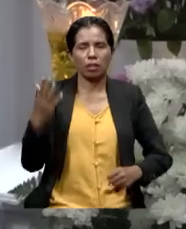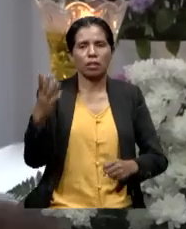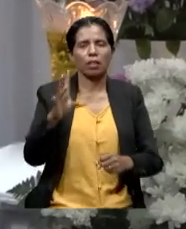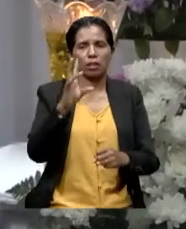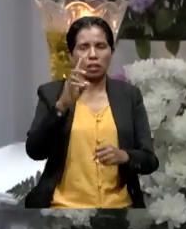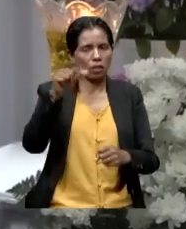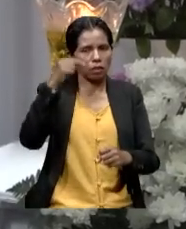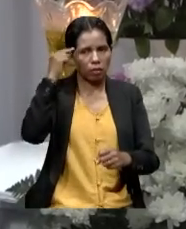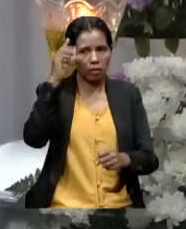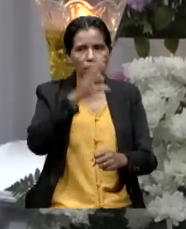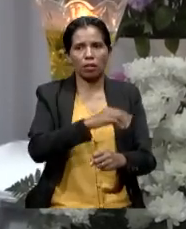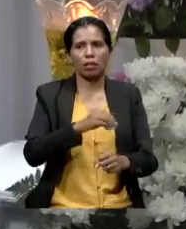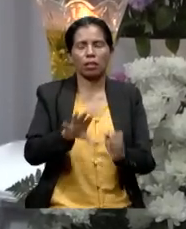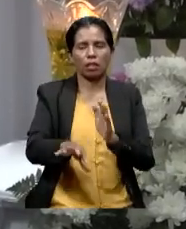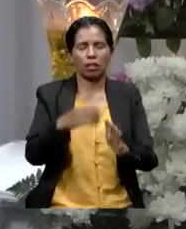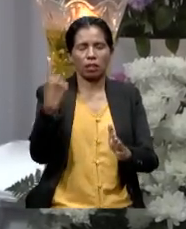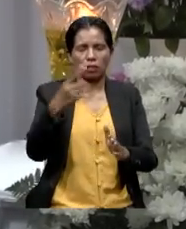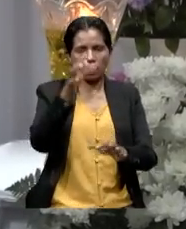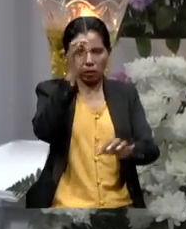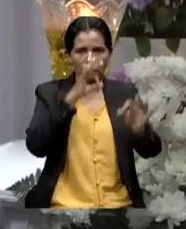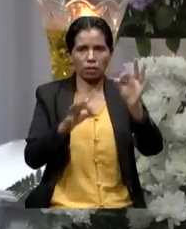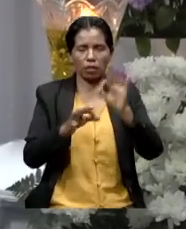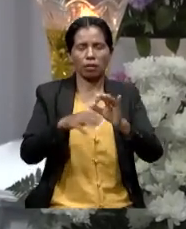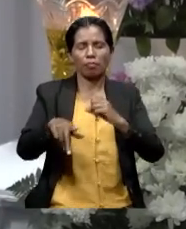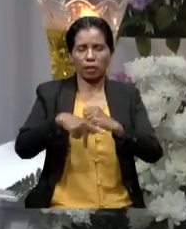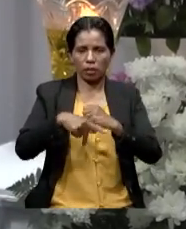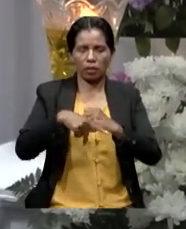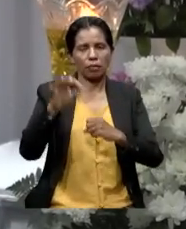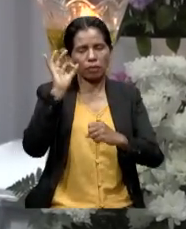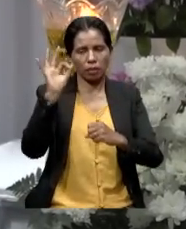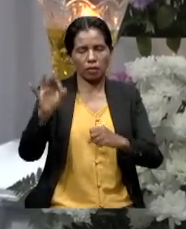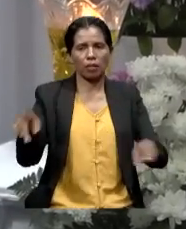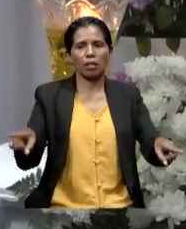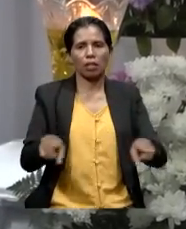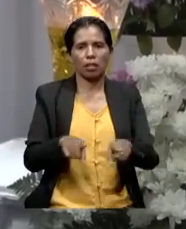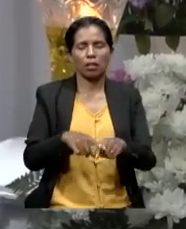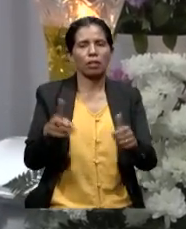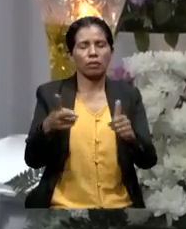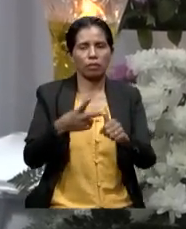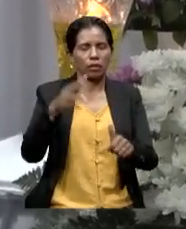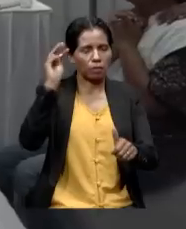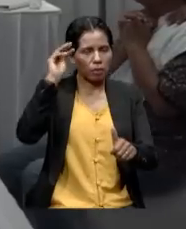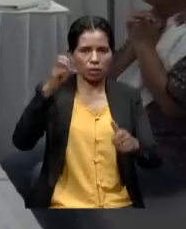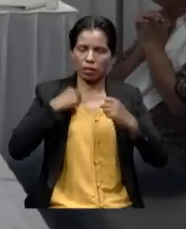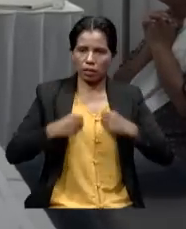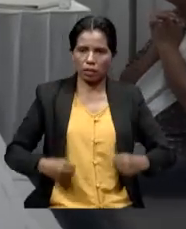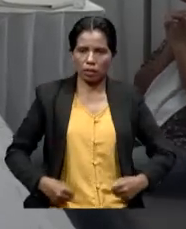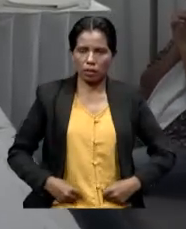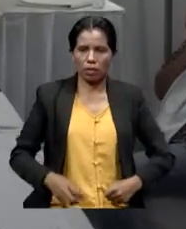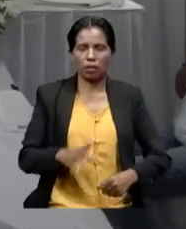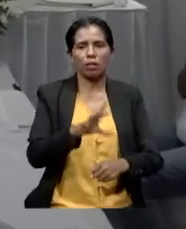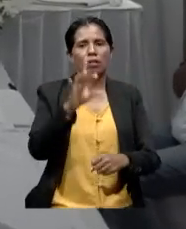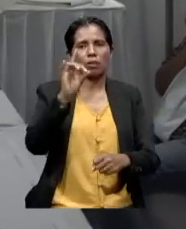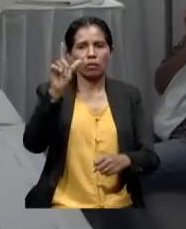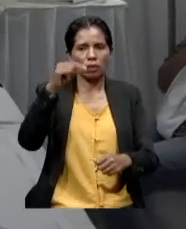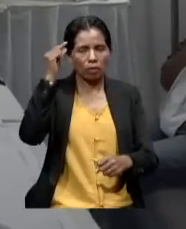governo, mate bien retang na Fatim Fier, o seu partido Fretilin, onde assume cargo vice-ministro saudí no ia oitavo